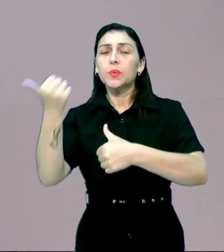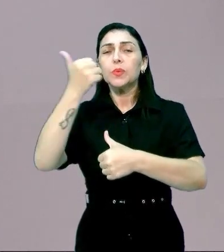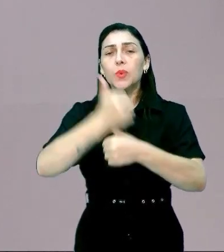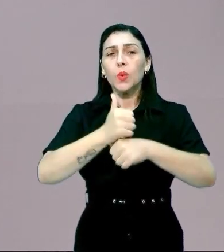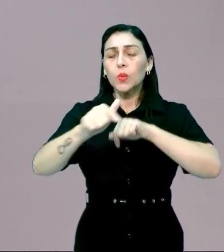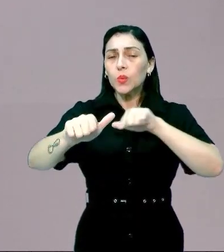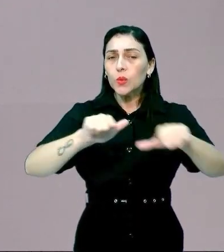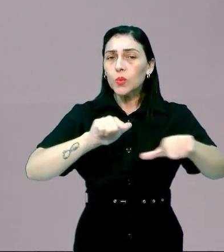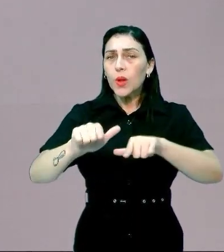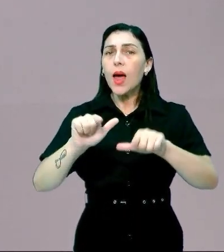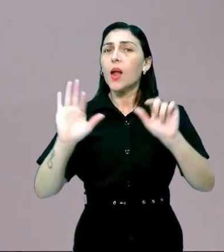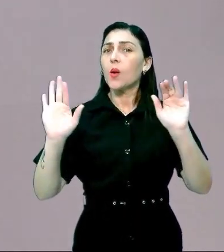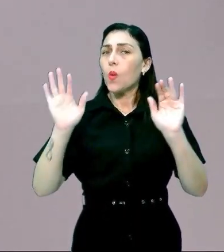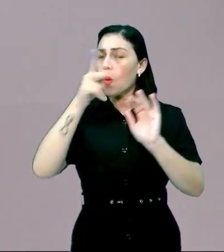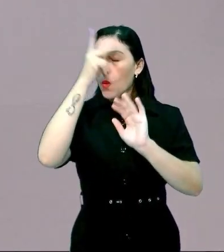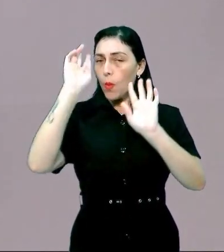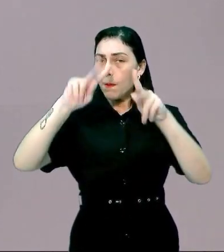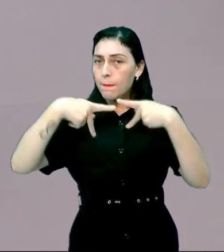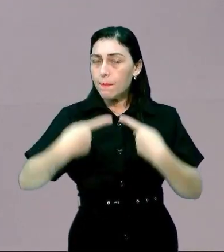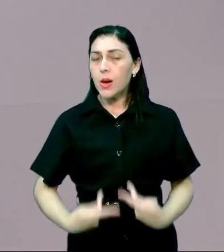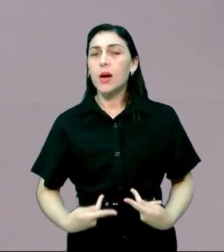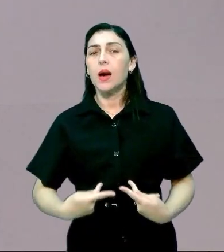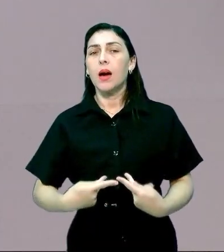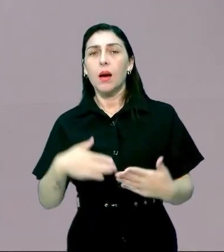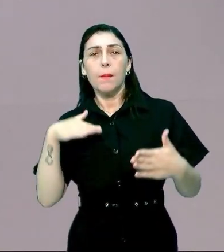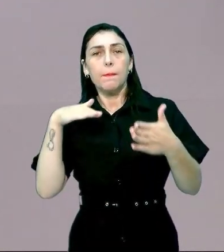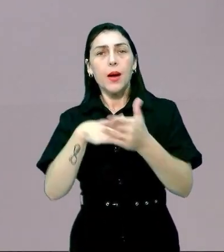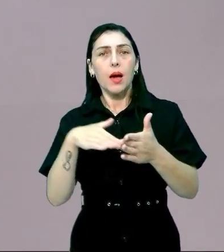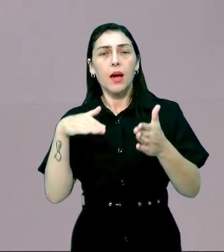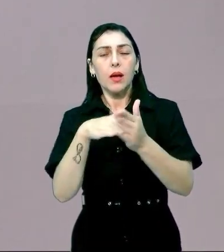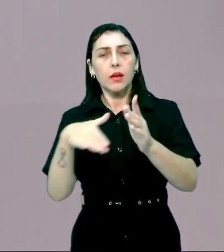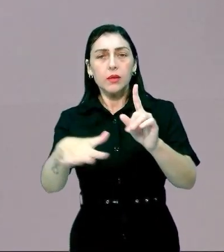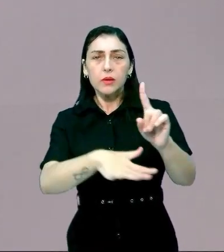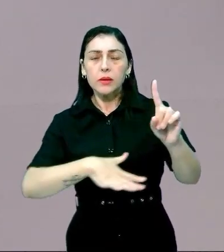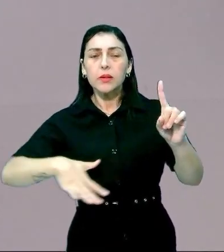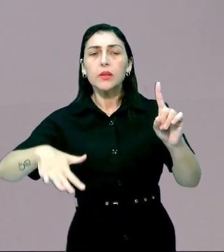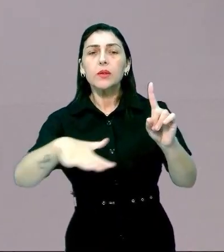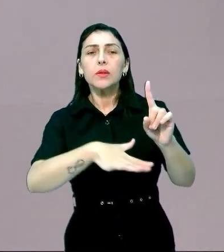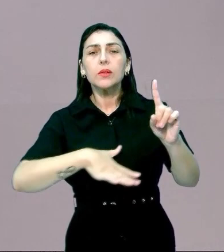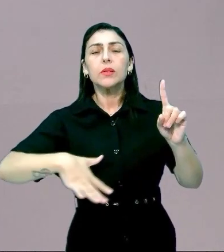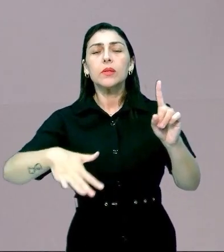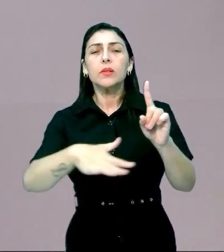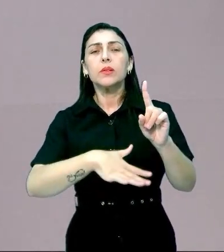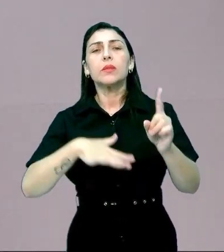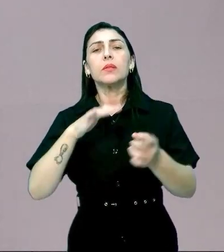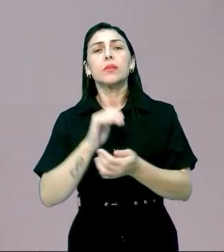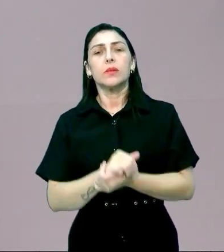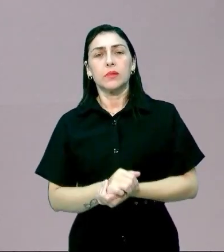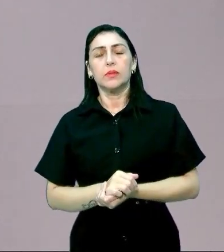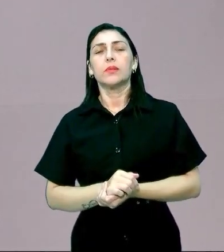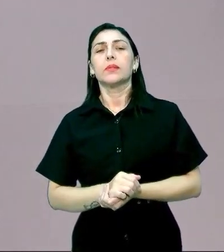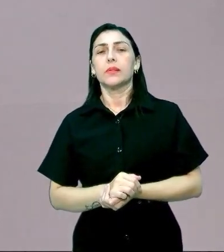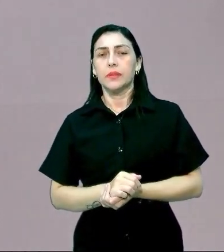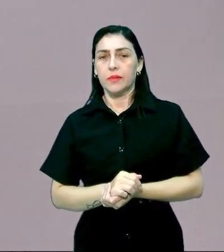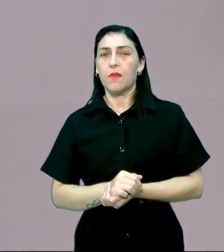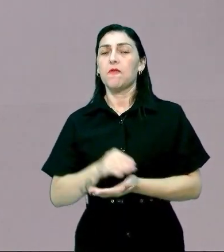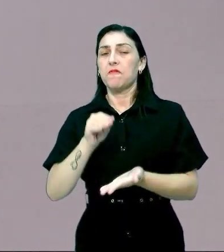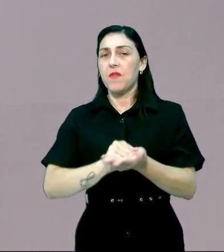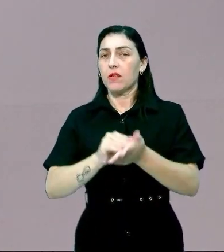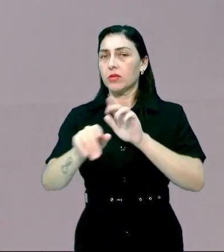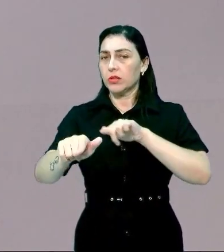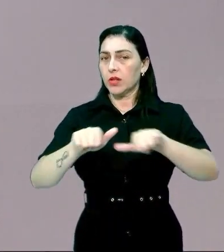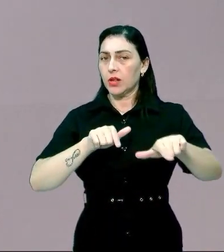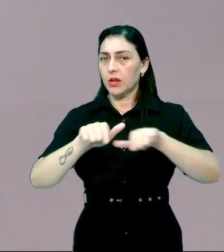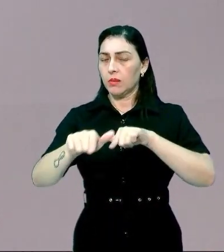inclusive, o trabalho humano, impactando na sociedade, gerando, digamos assim, muito